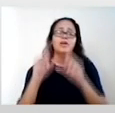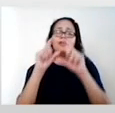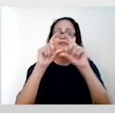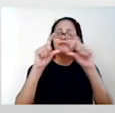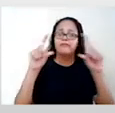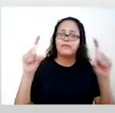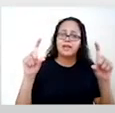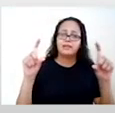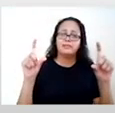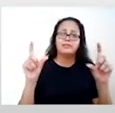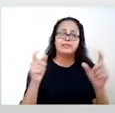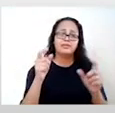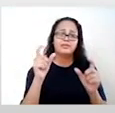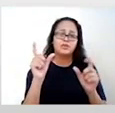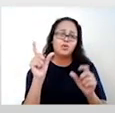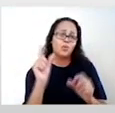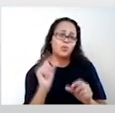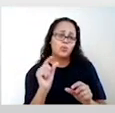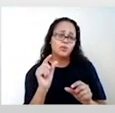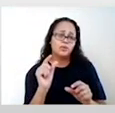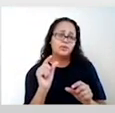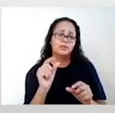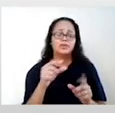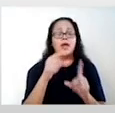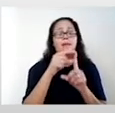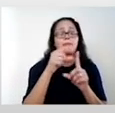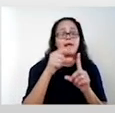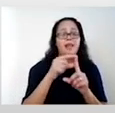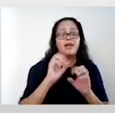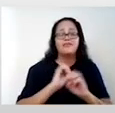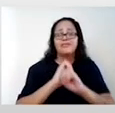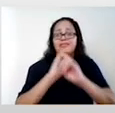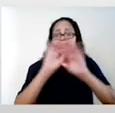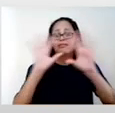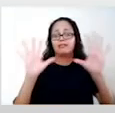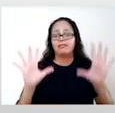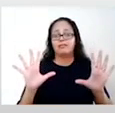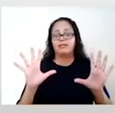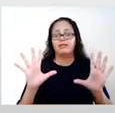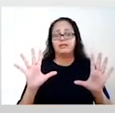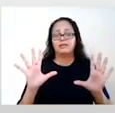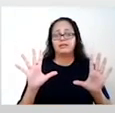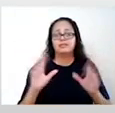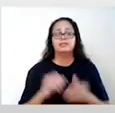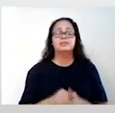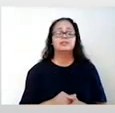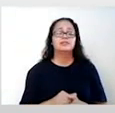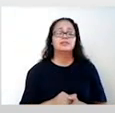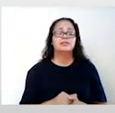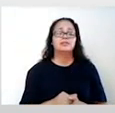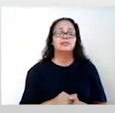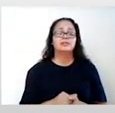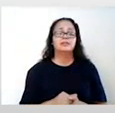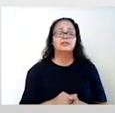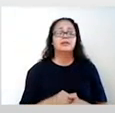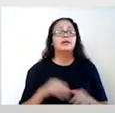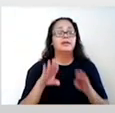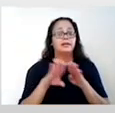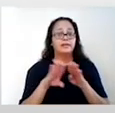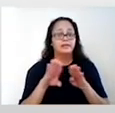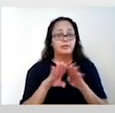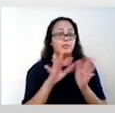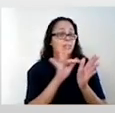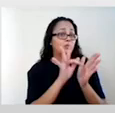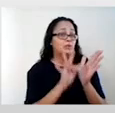curtas, ordem direta, palavras claras que não tenham duplo sentido. E por fim, aí então, vocês devem colocar um